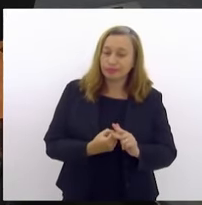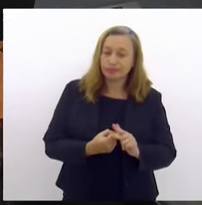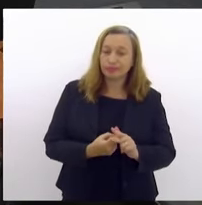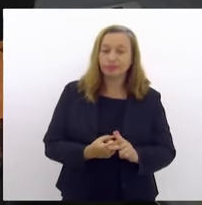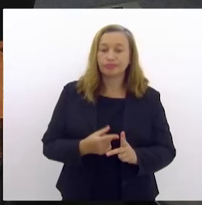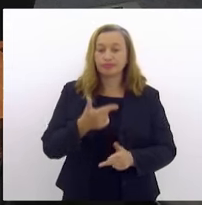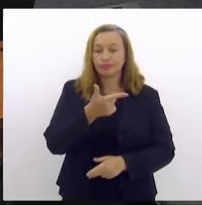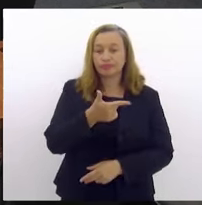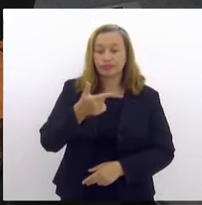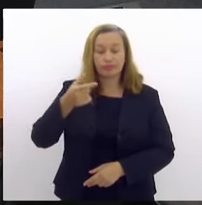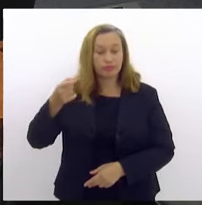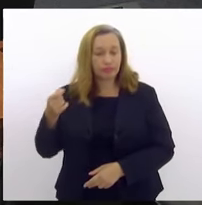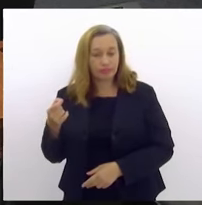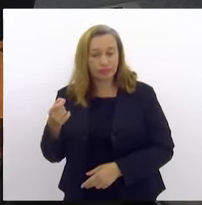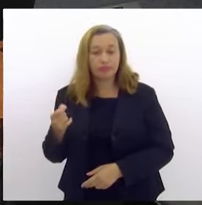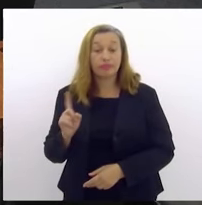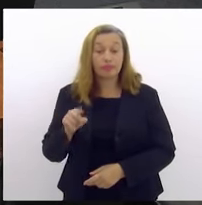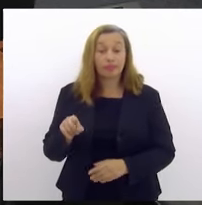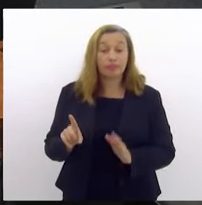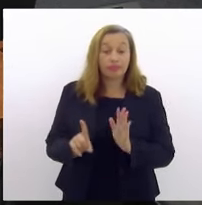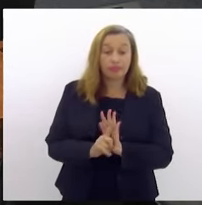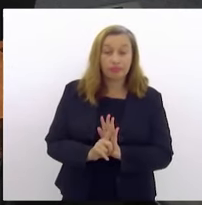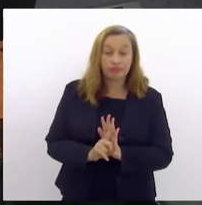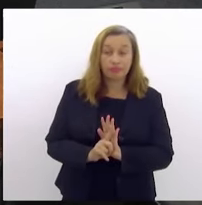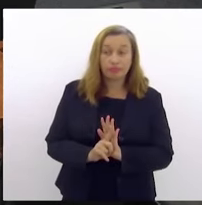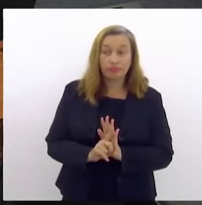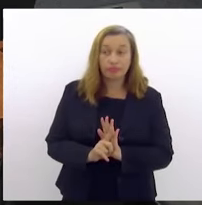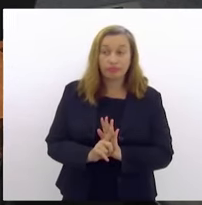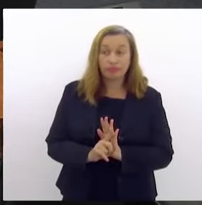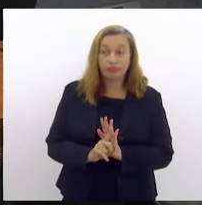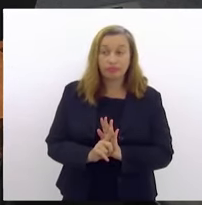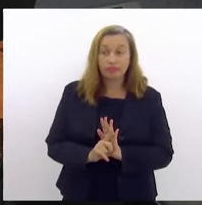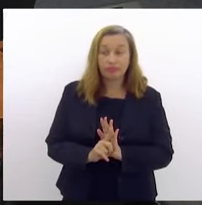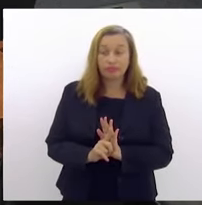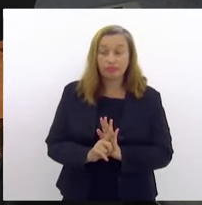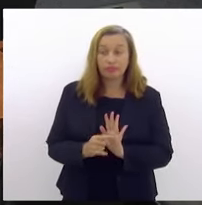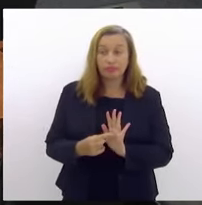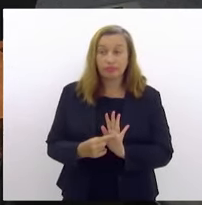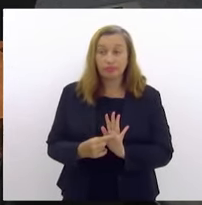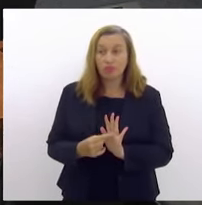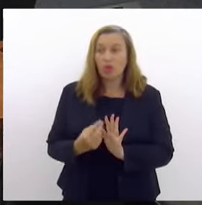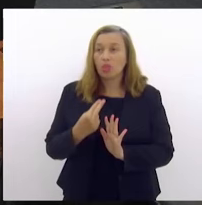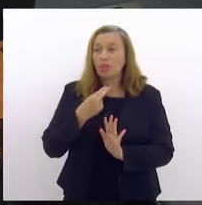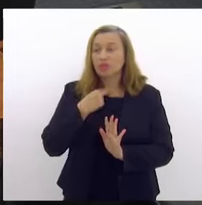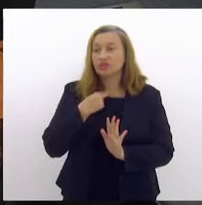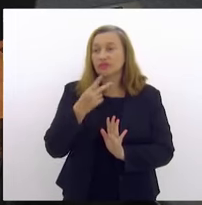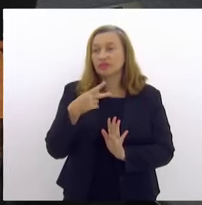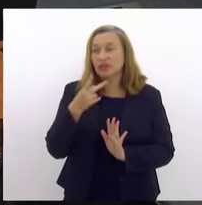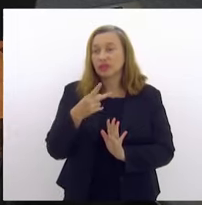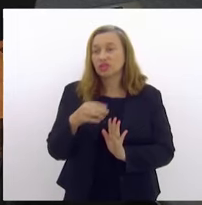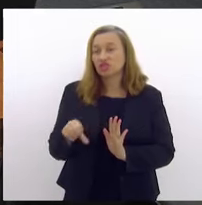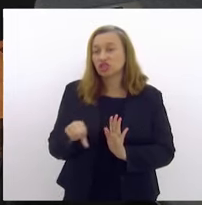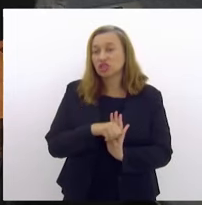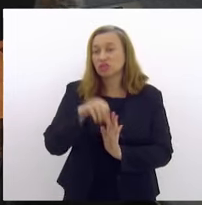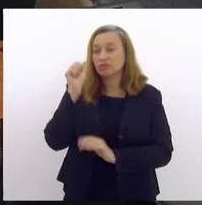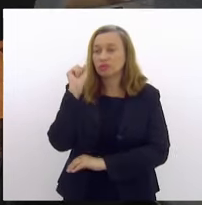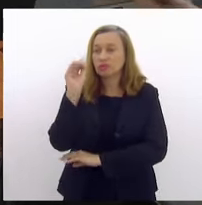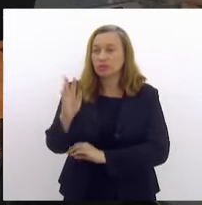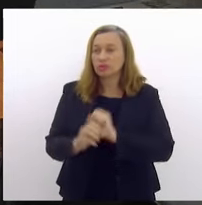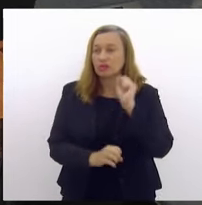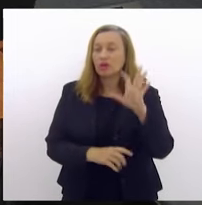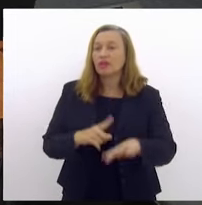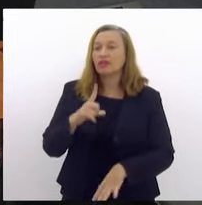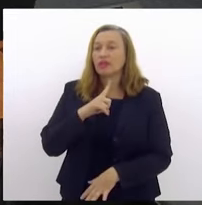2000, é uma lei que define todas as... Nós não podemos falar de crimes ambientais. Tem uma lei